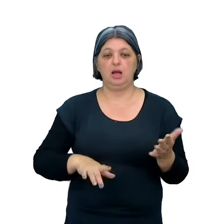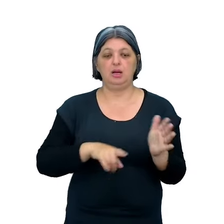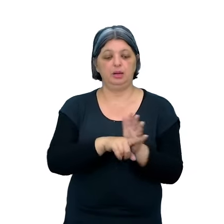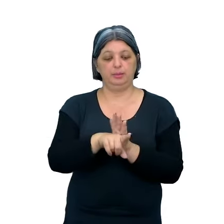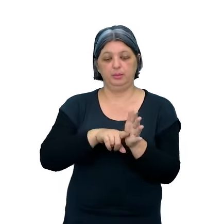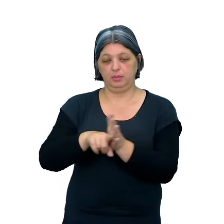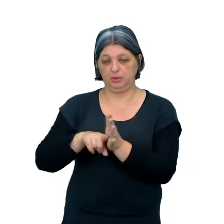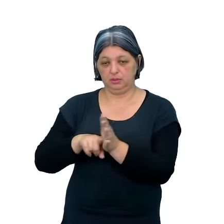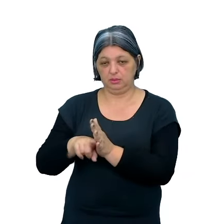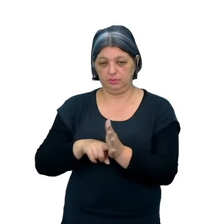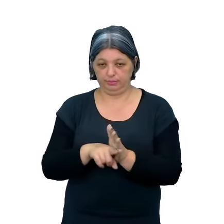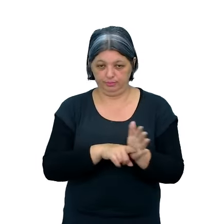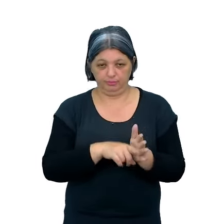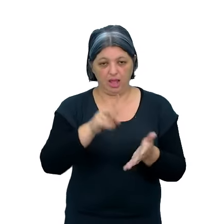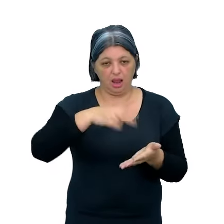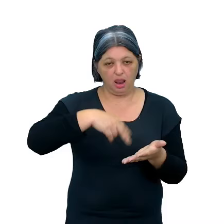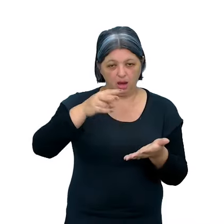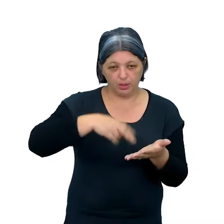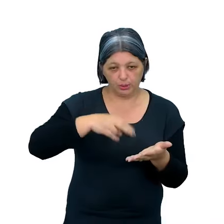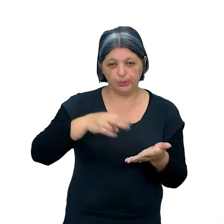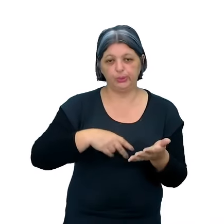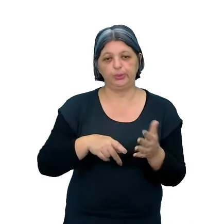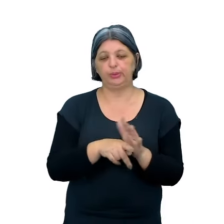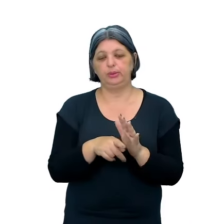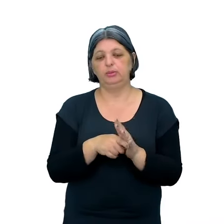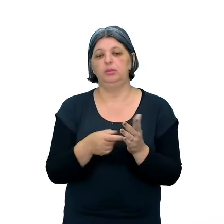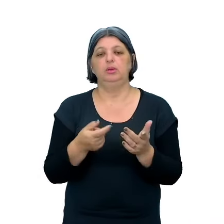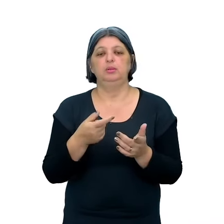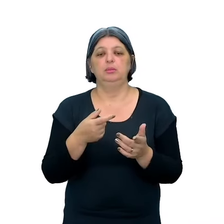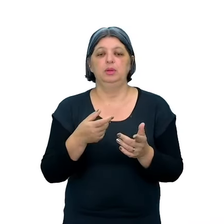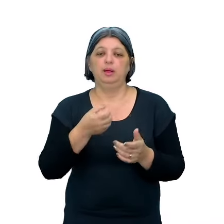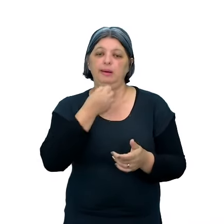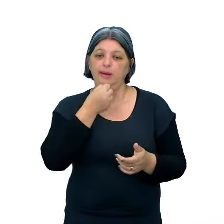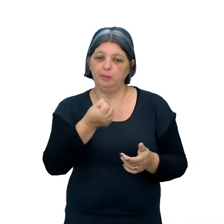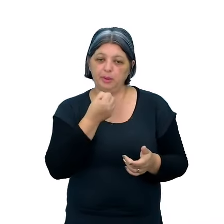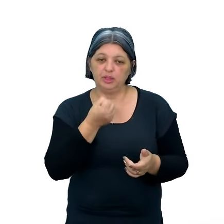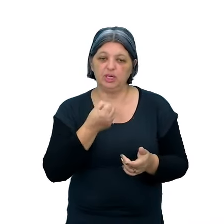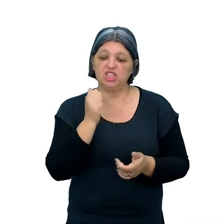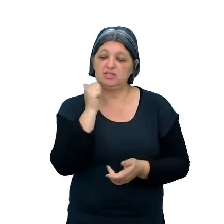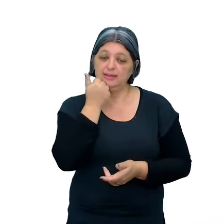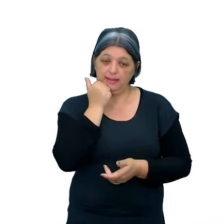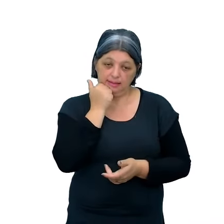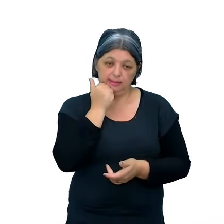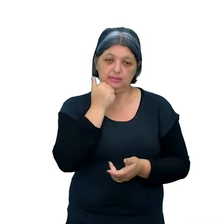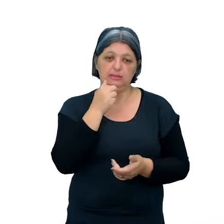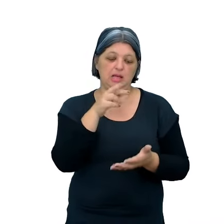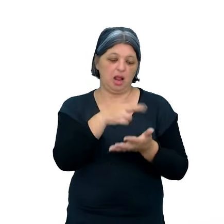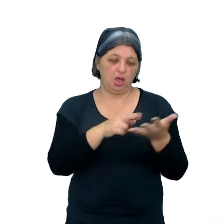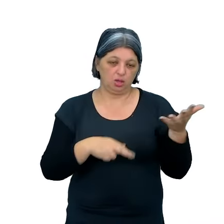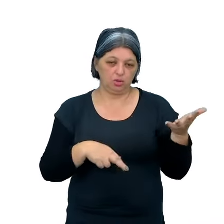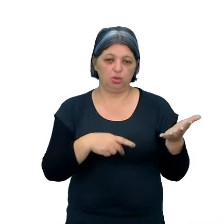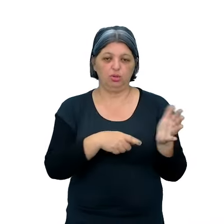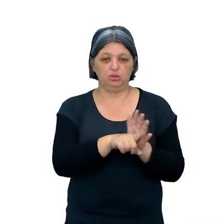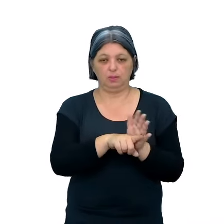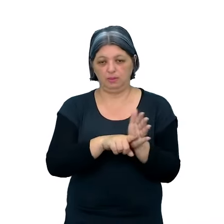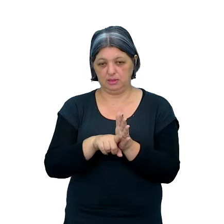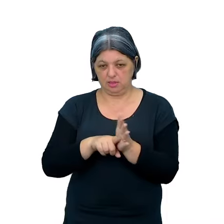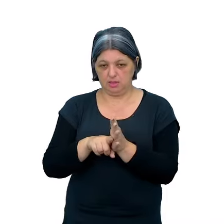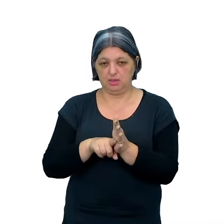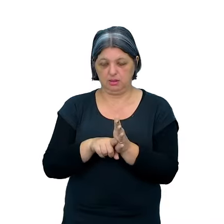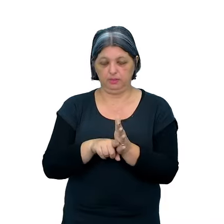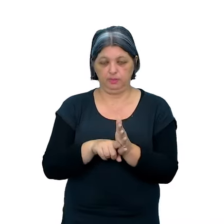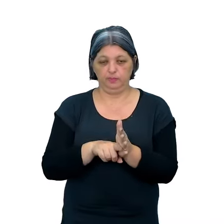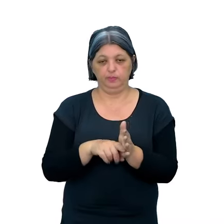da pesquisa, como reportagens científicas, relatos de pesquisas, relatórios de pesquisas,